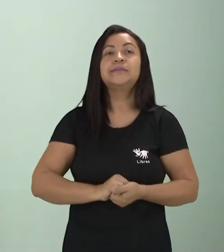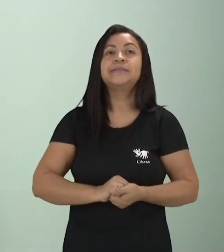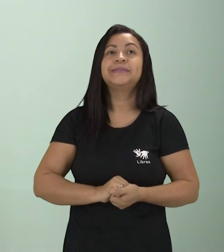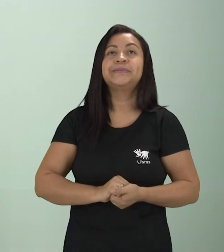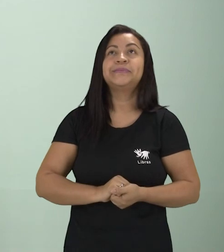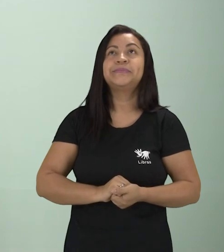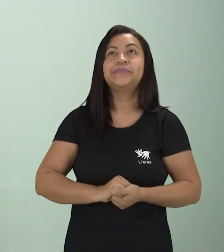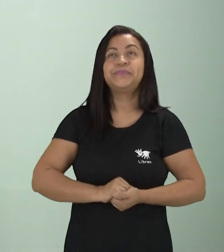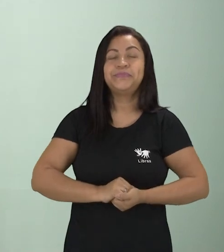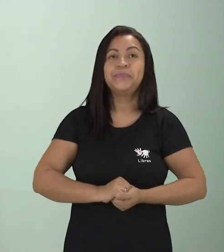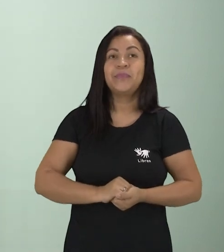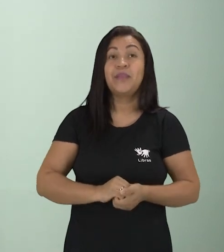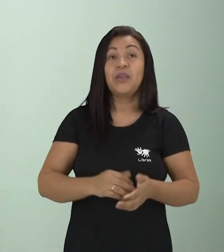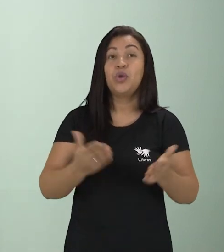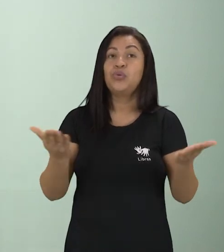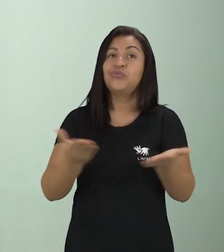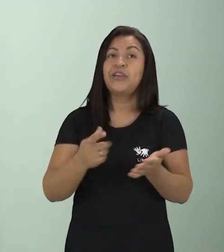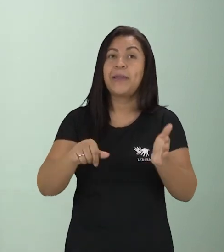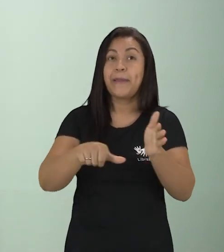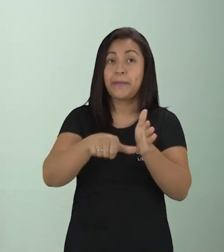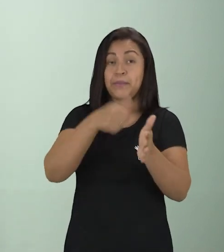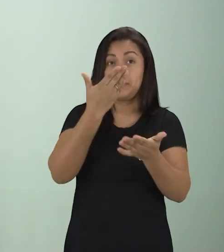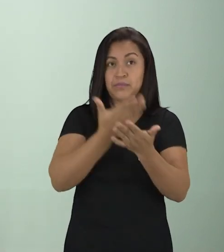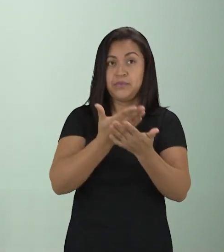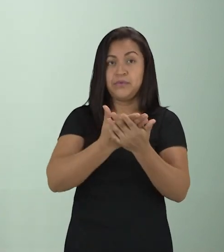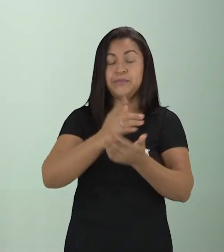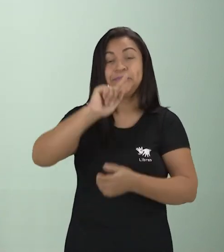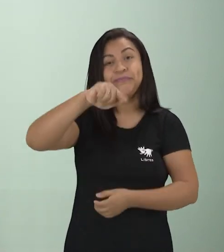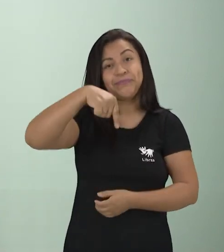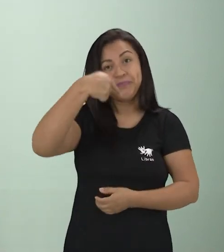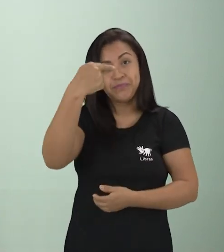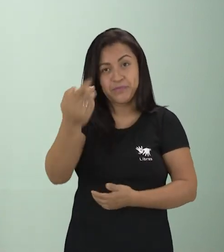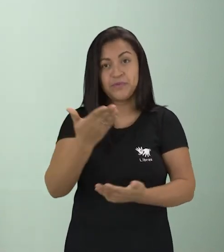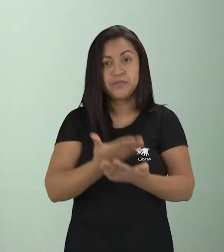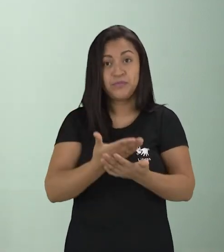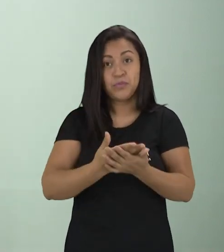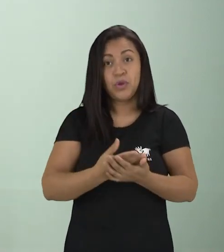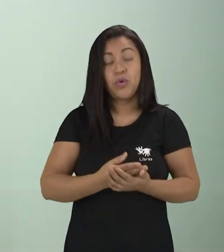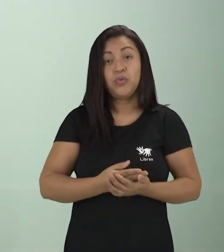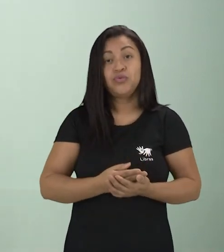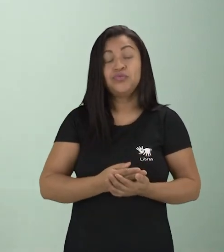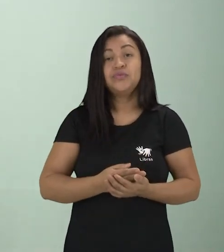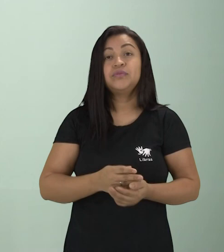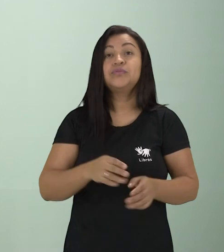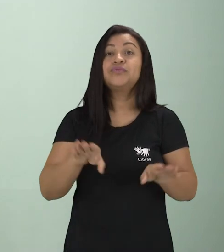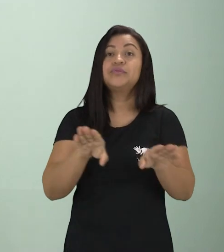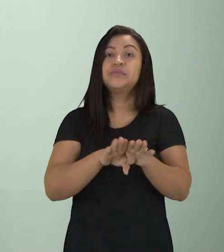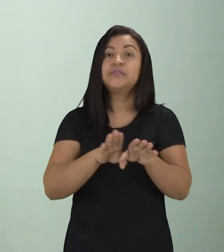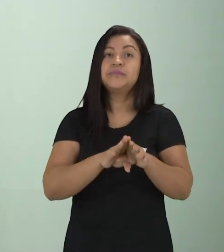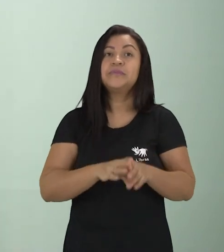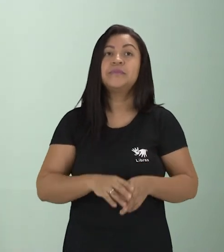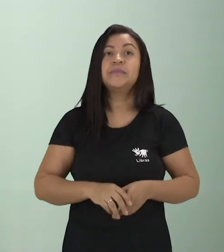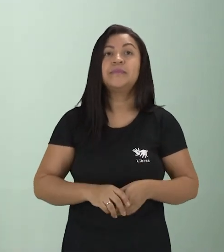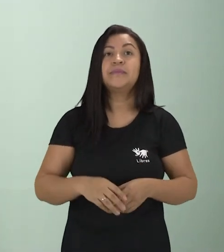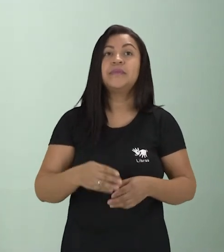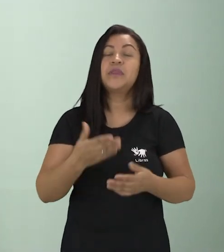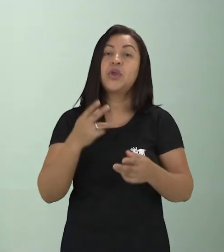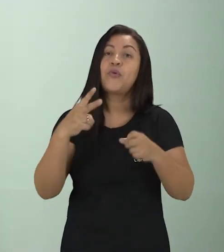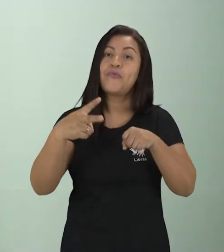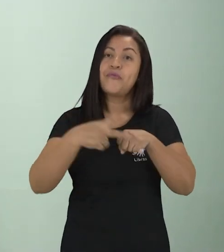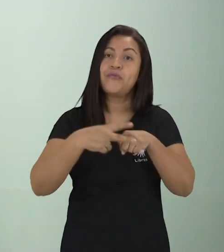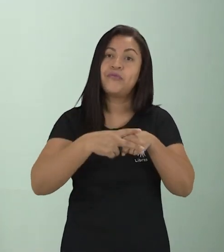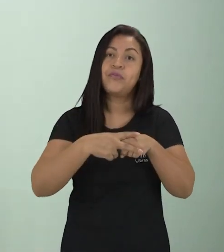forma afirmativa. Essa é a primeira aula de 2 aulas. Na próxima aula nós vamos ver um pouquinho das